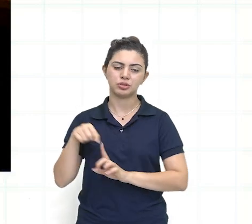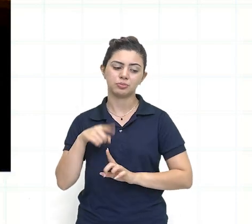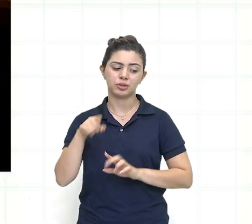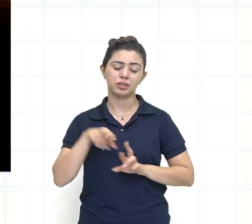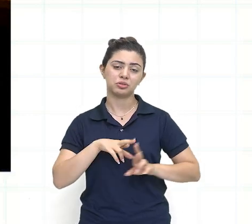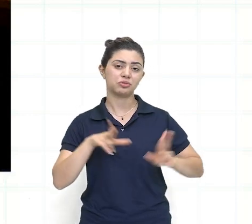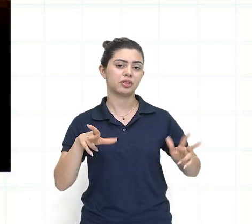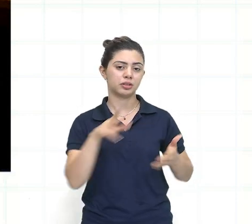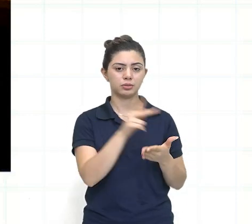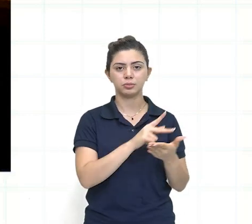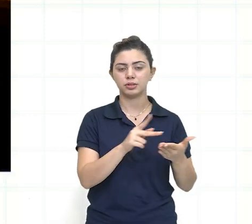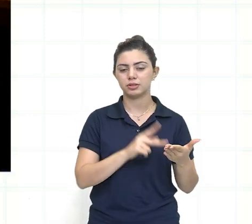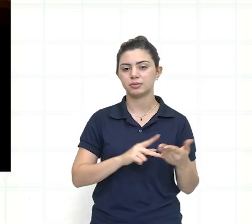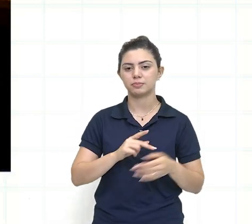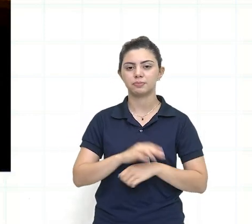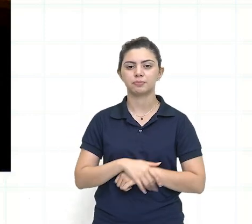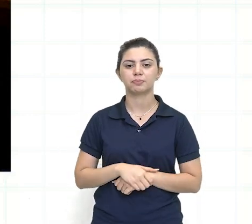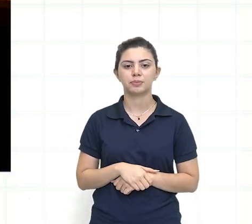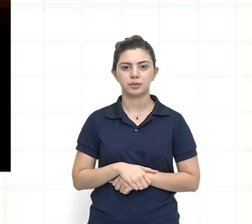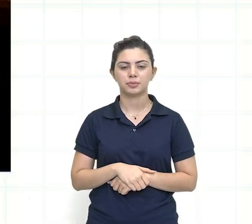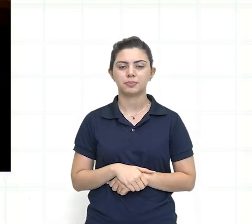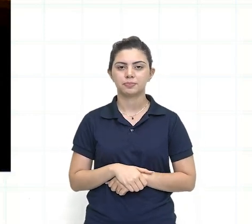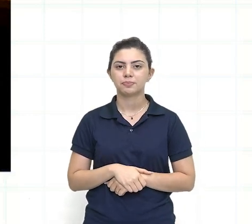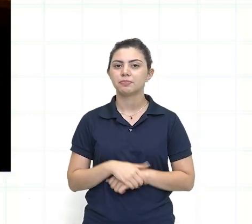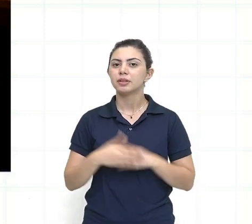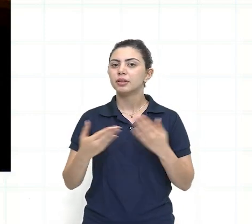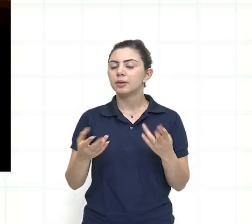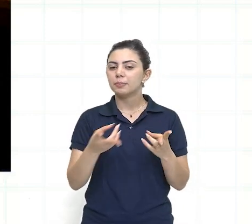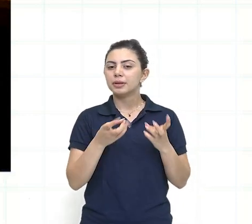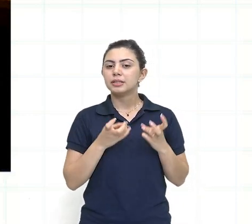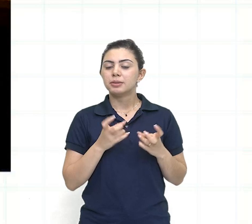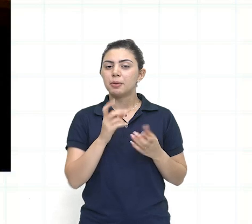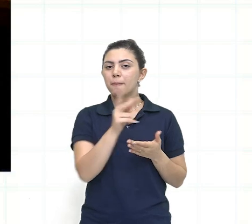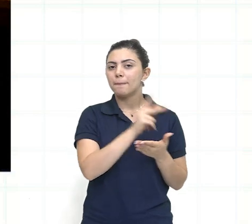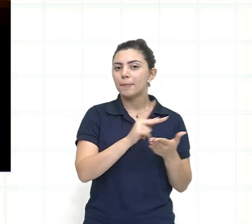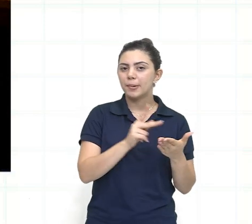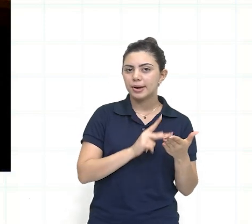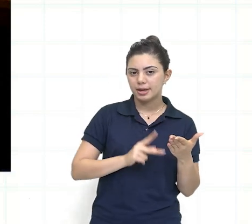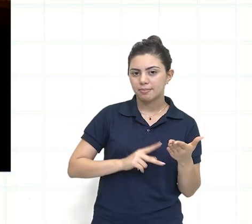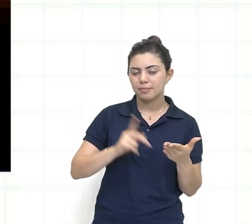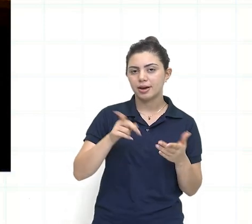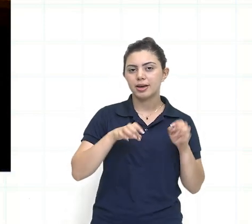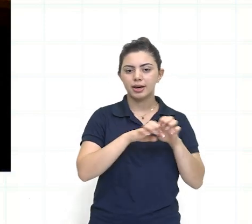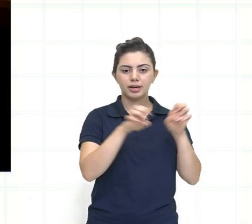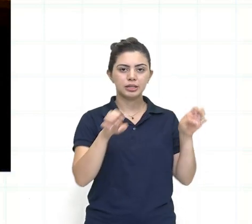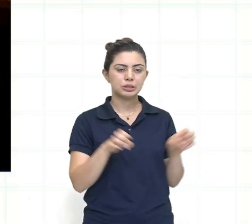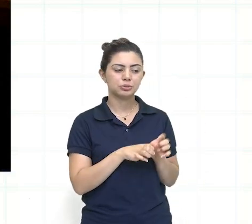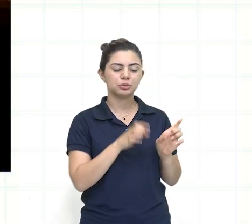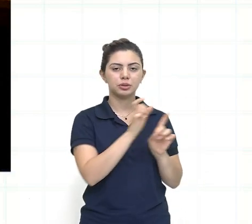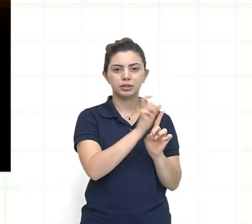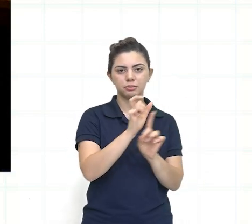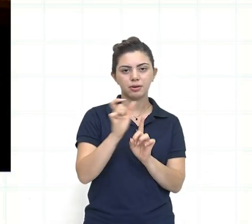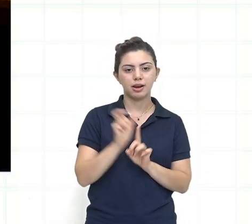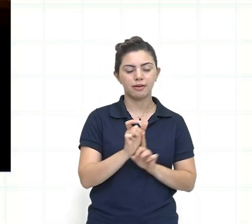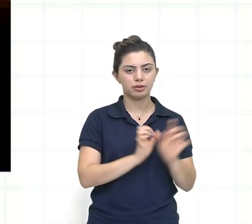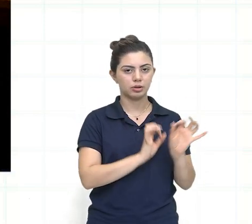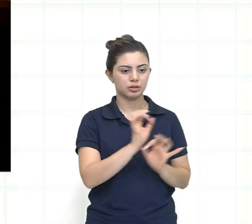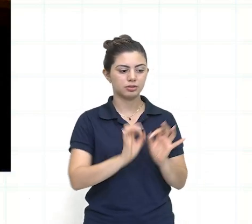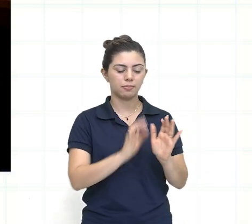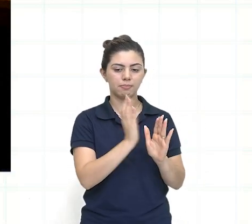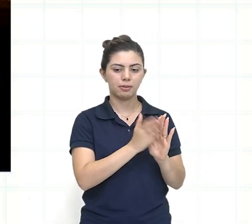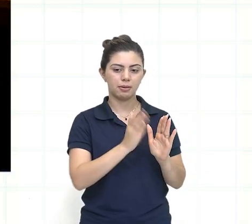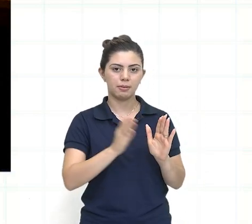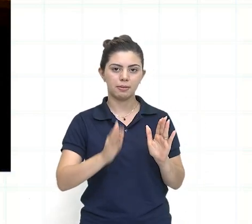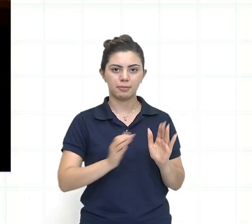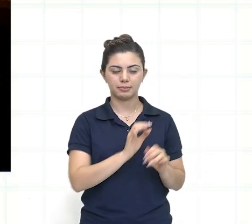é diferente. Então, observe que quando a gente fala em poema, é a estrutura como as palavras estão organizadas, em forma de